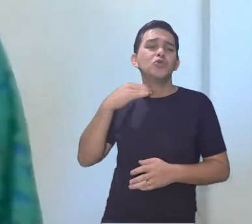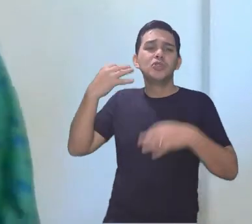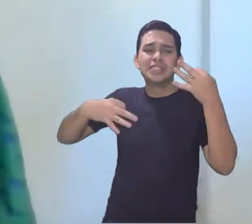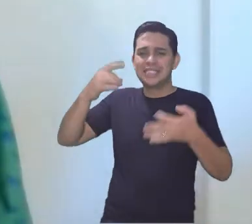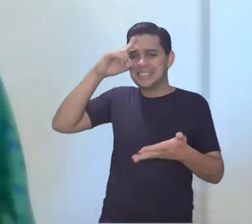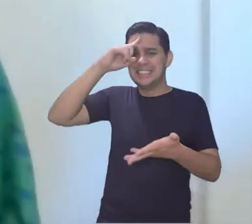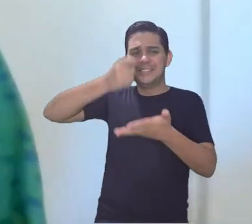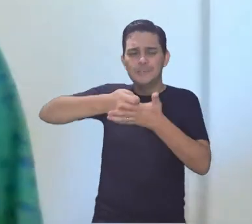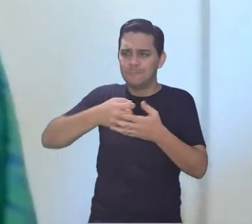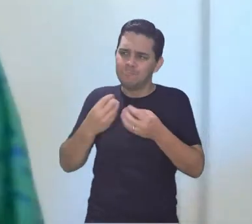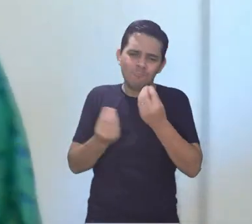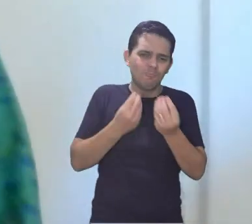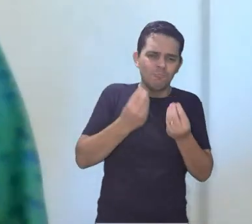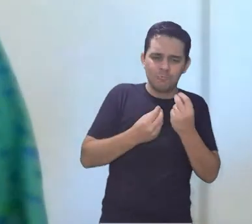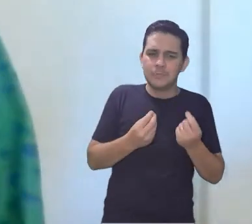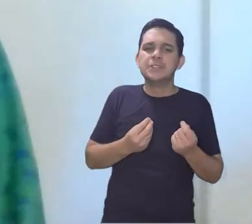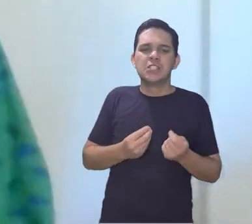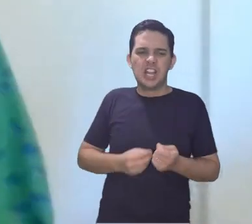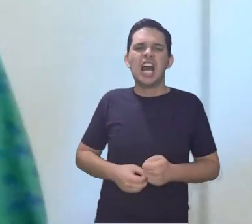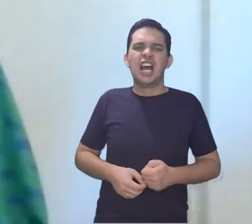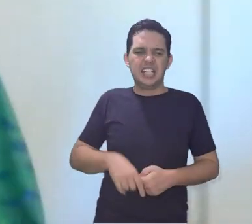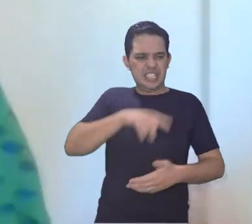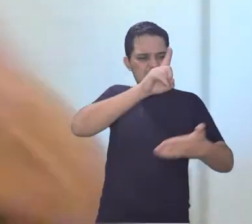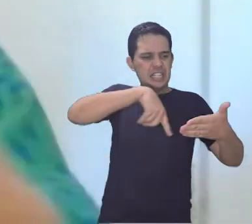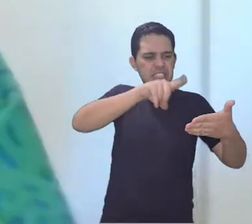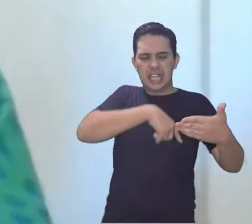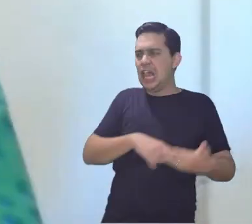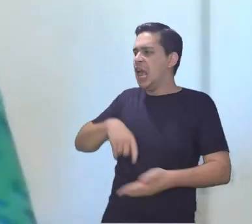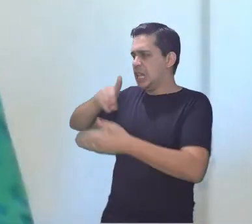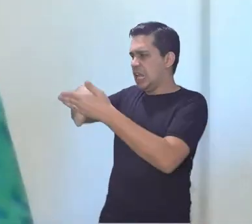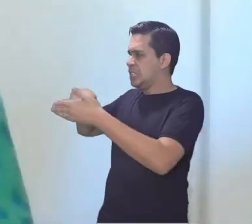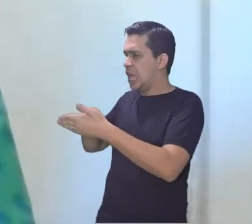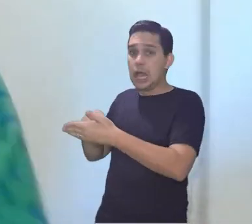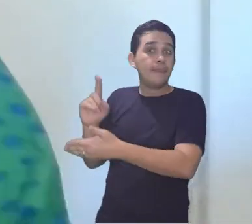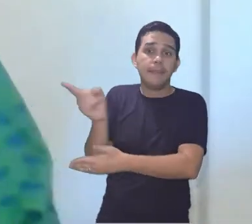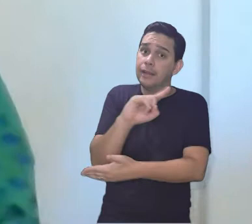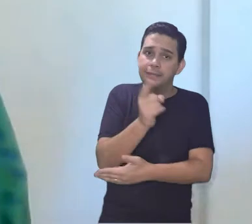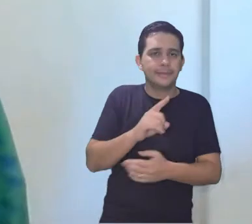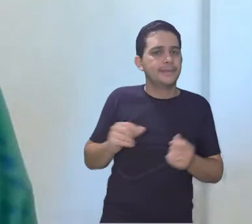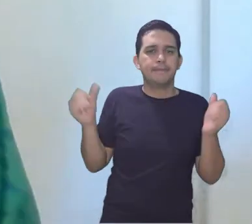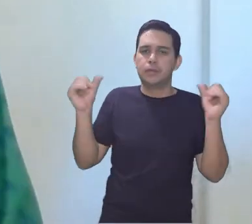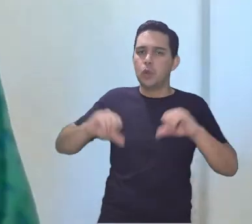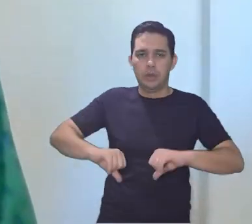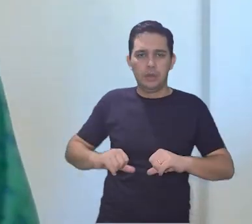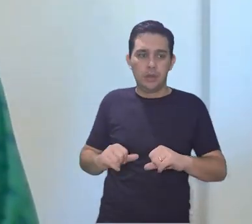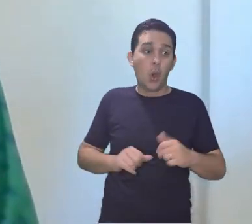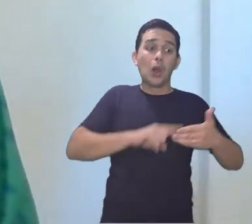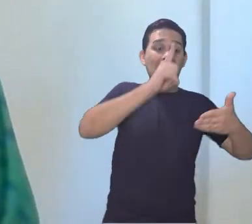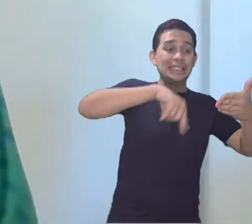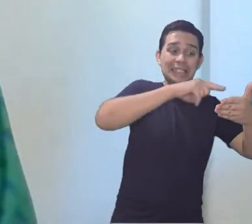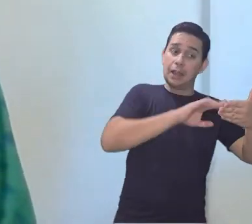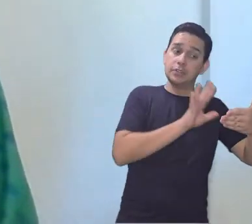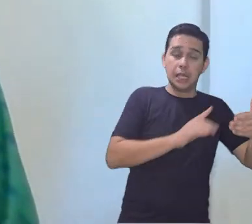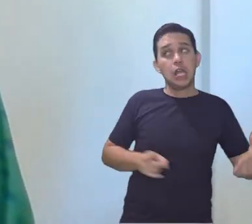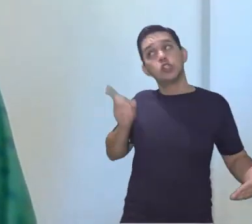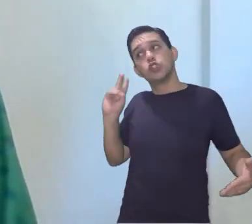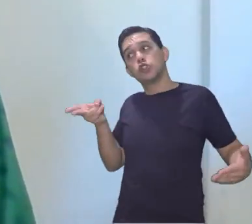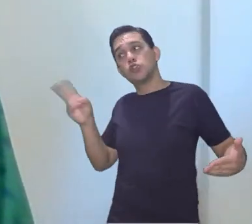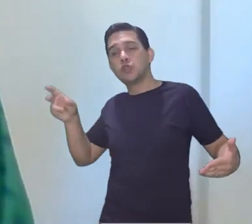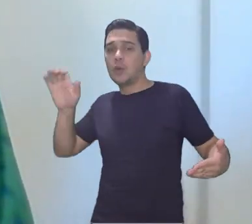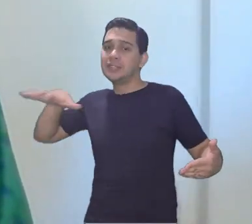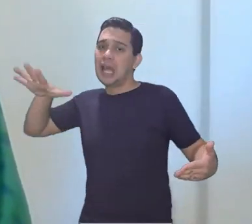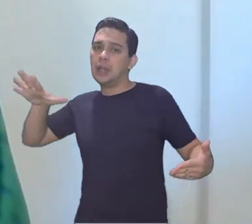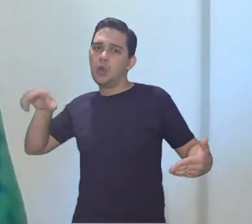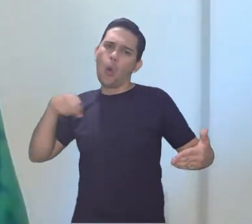Estado que mudasse todo o seu programa para se ajustar ao outro. Então, o nosso entendimento